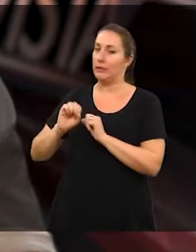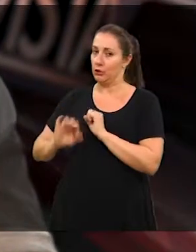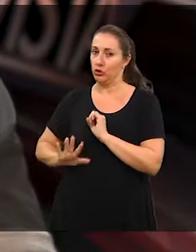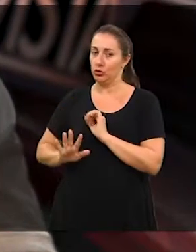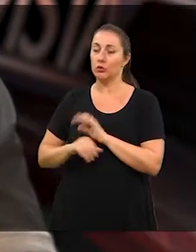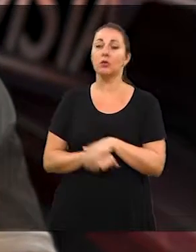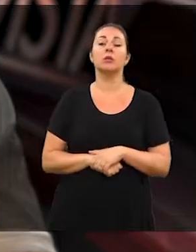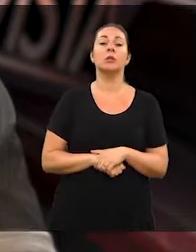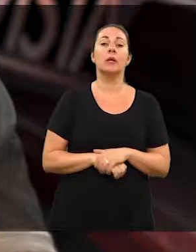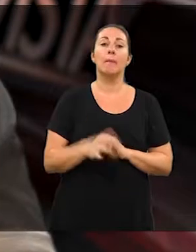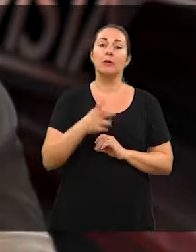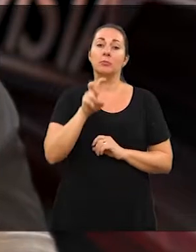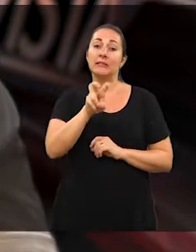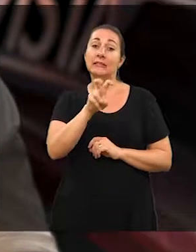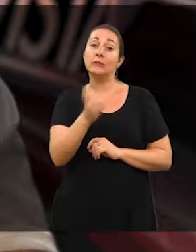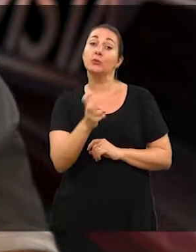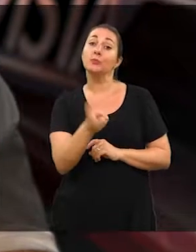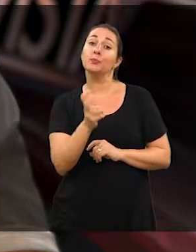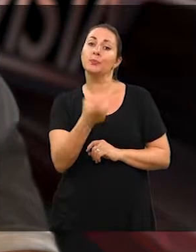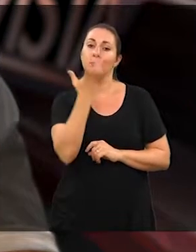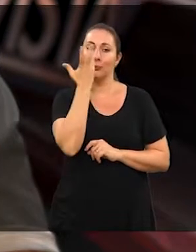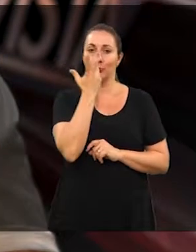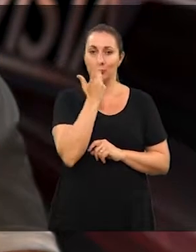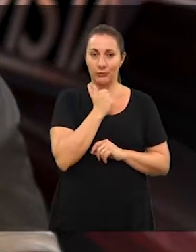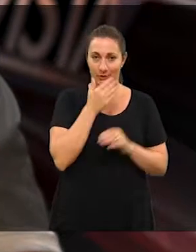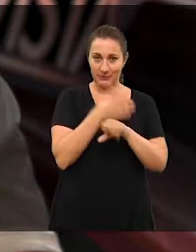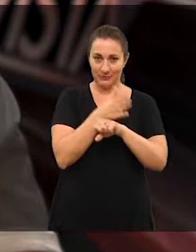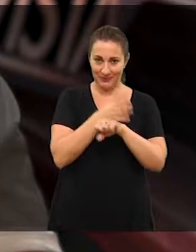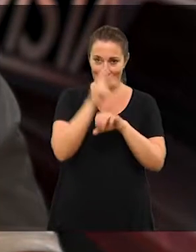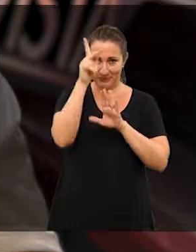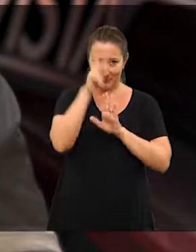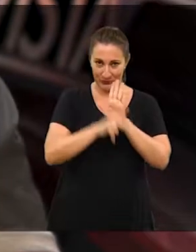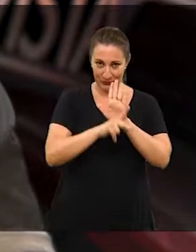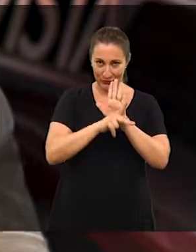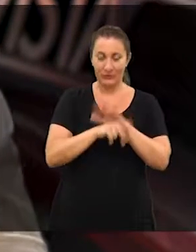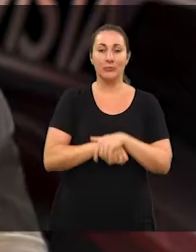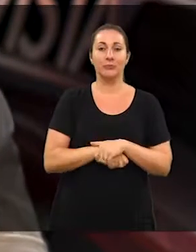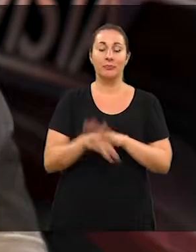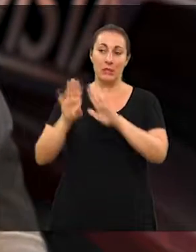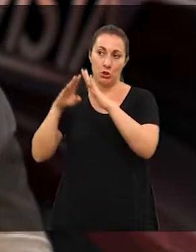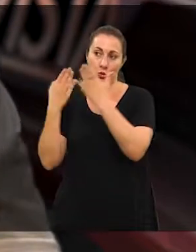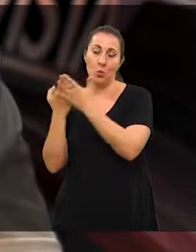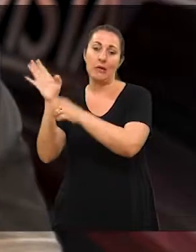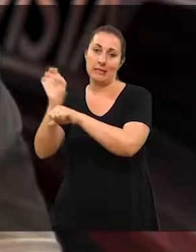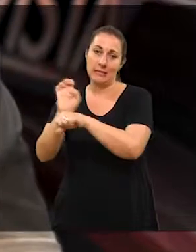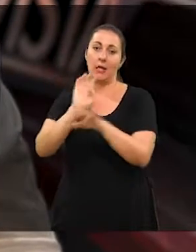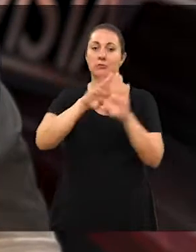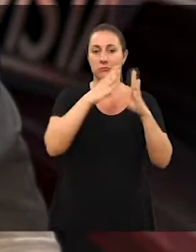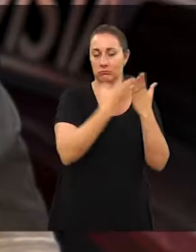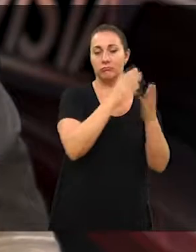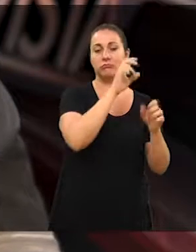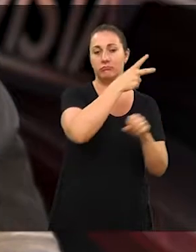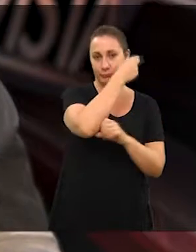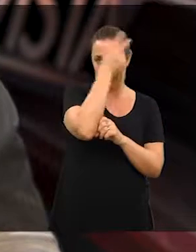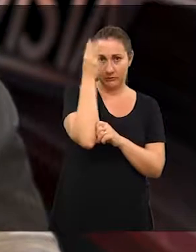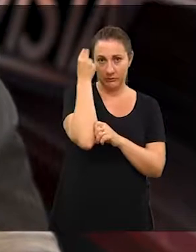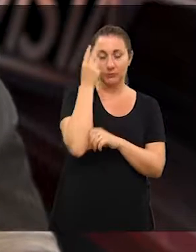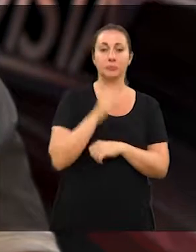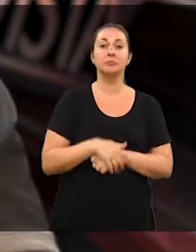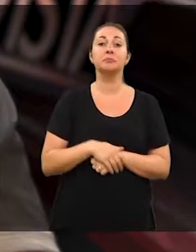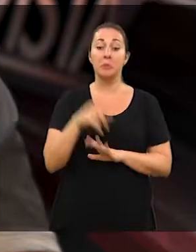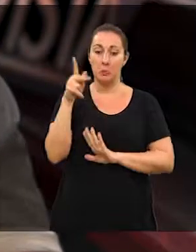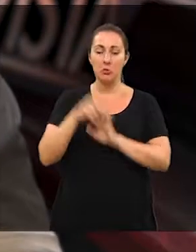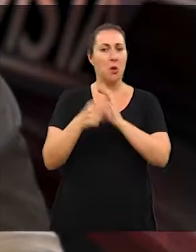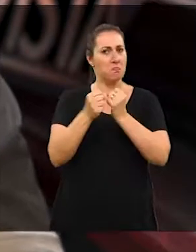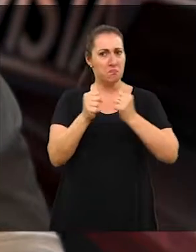aí, dá em torno de 5 mil crianças que vão participar do projeto, entre as escolas municipais e as escolas estaduais. Então vai ser um